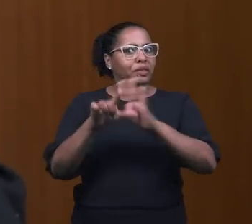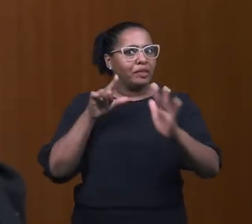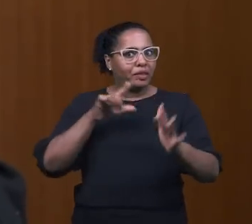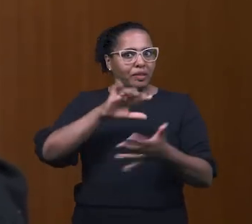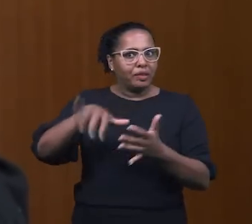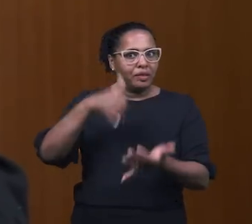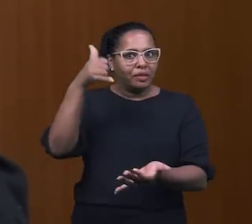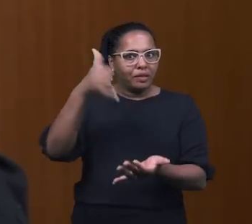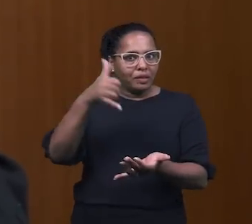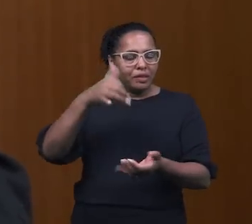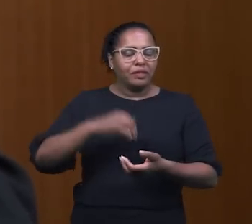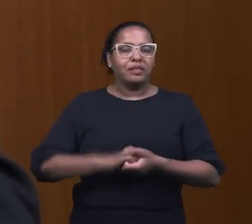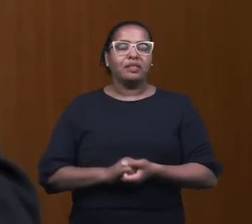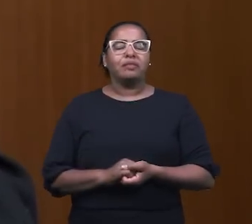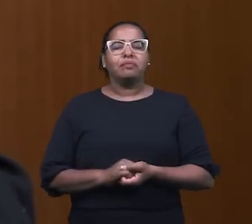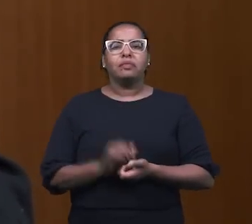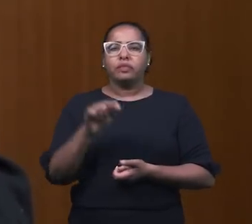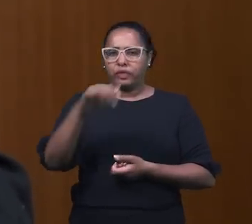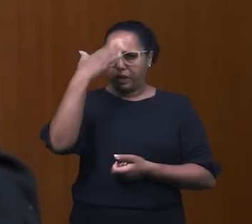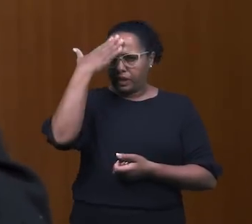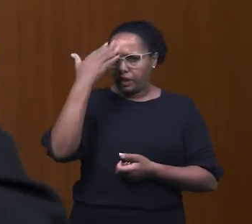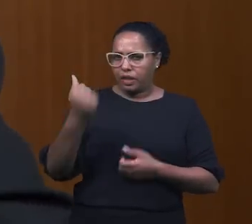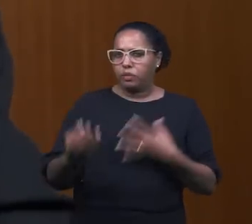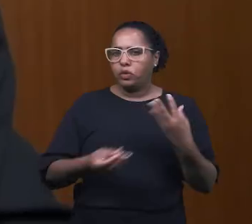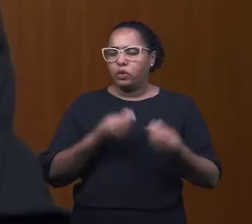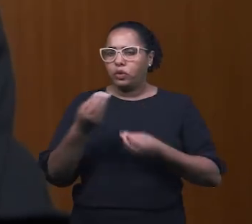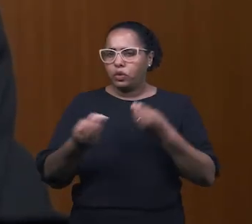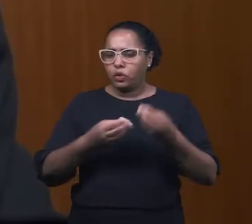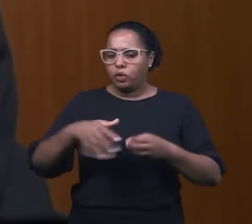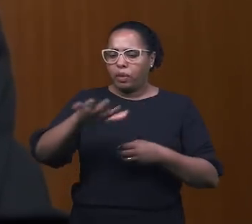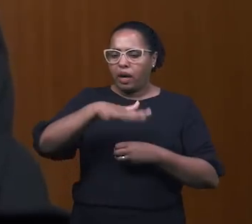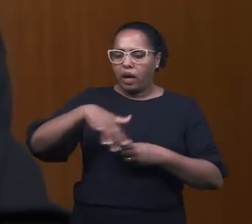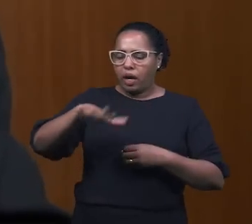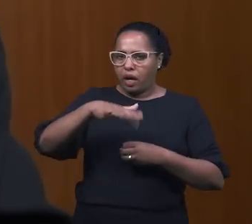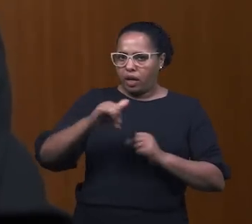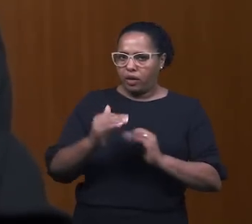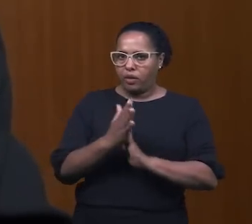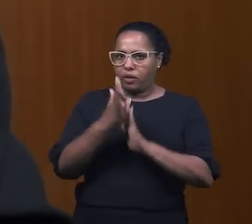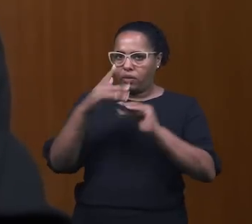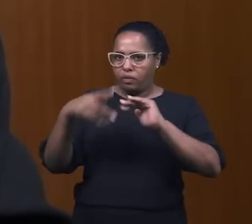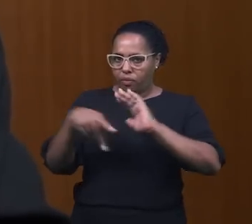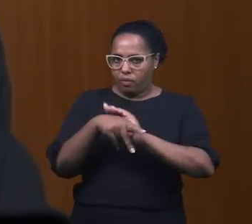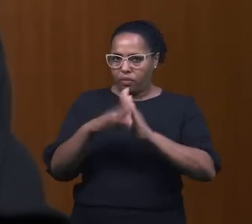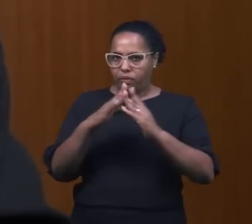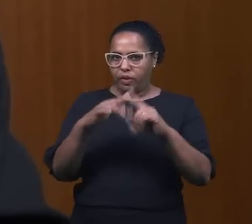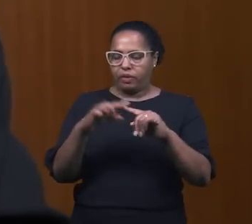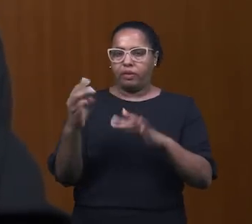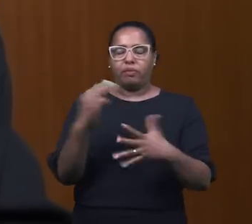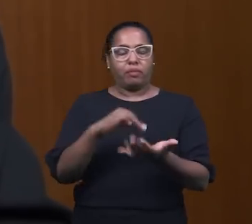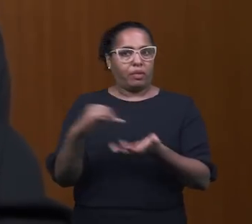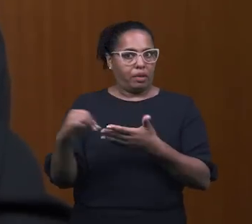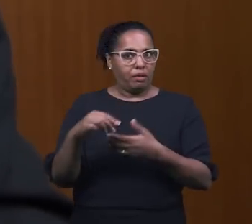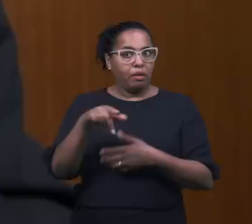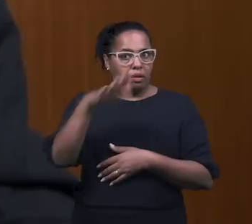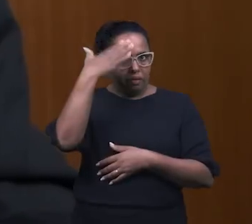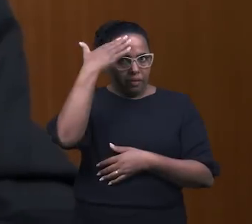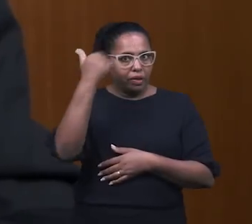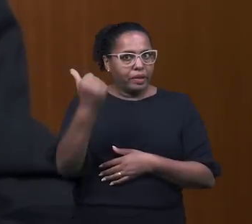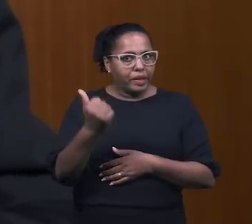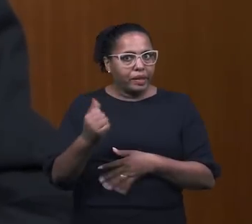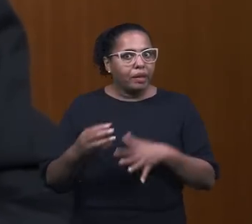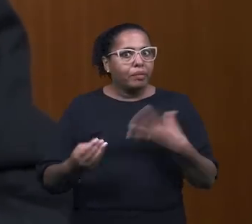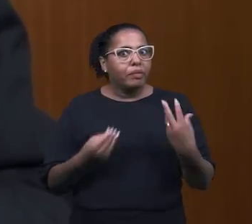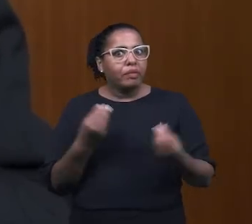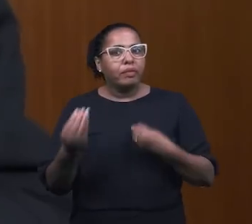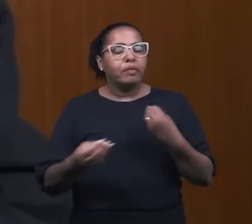antes da vinheta. Olha só, você sabe como é que funciona o departamento de louvor da Igreja Cristã Maranata? Você sabe